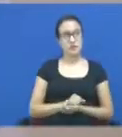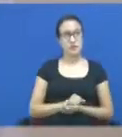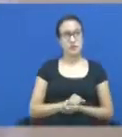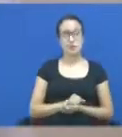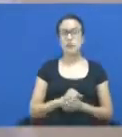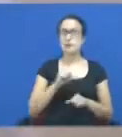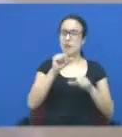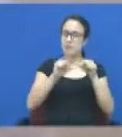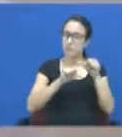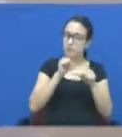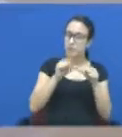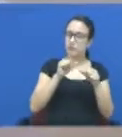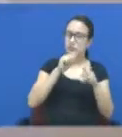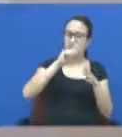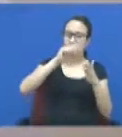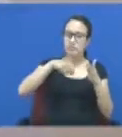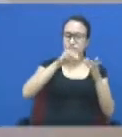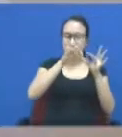desta lei